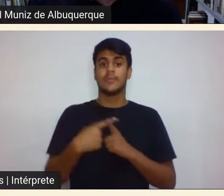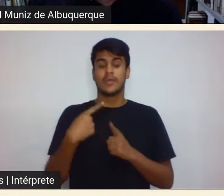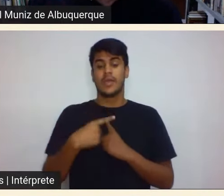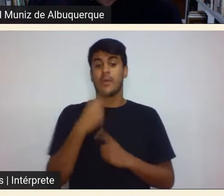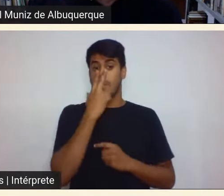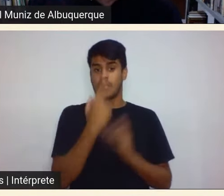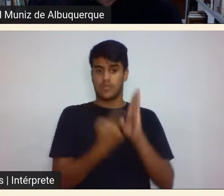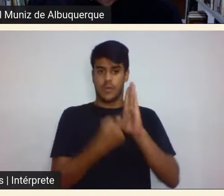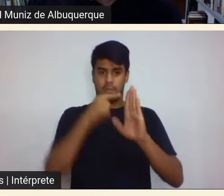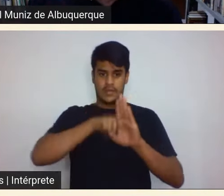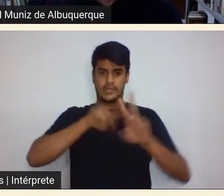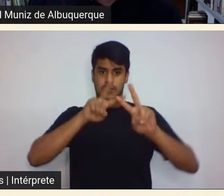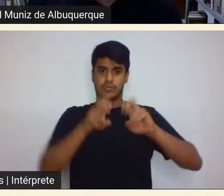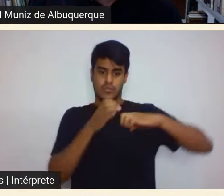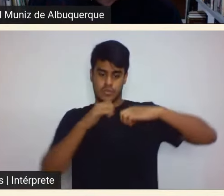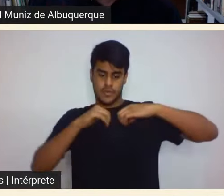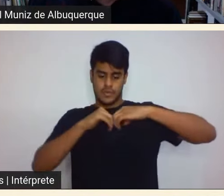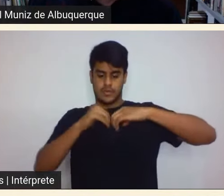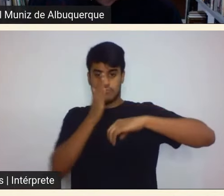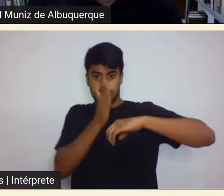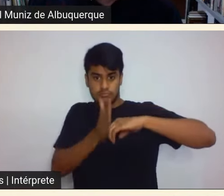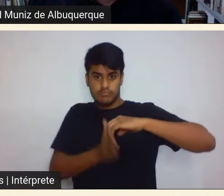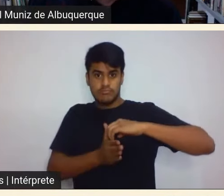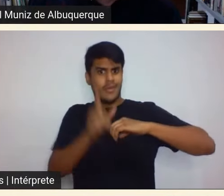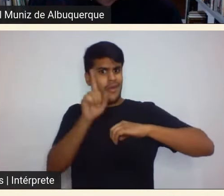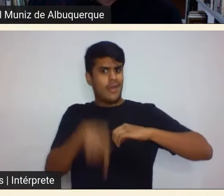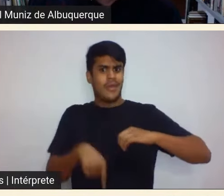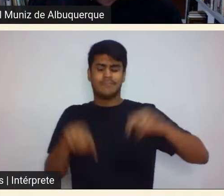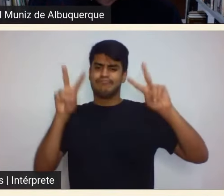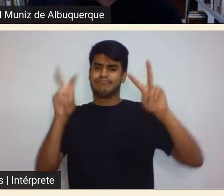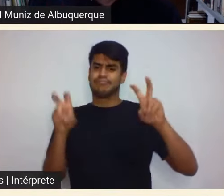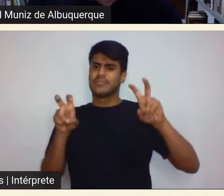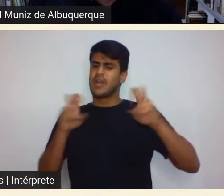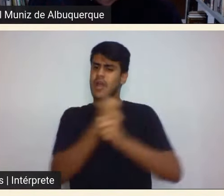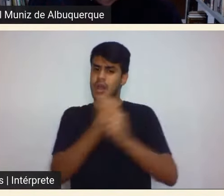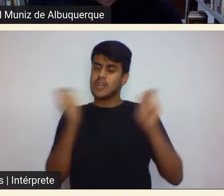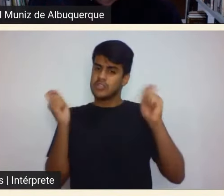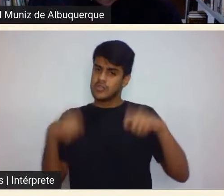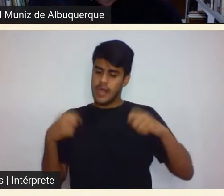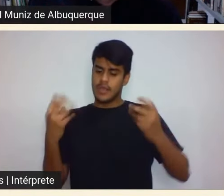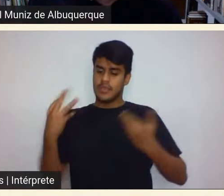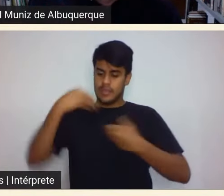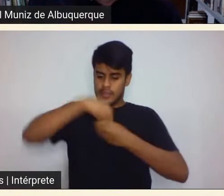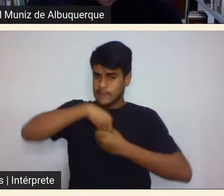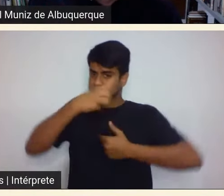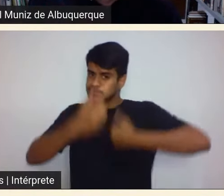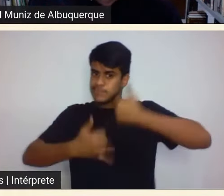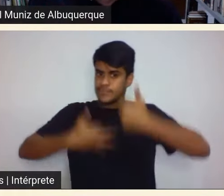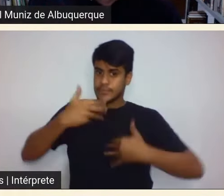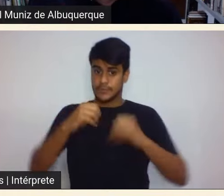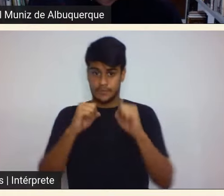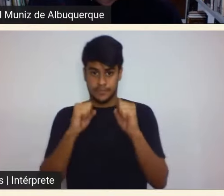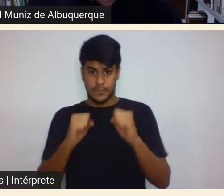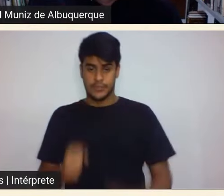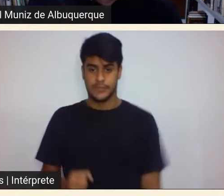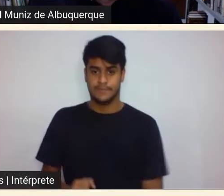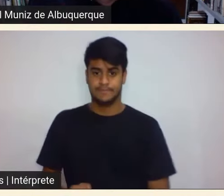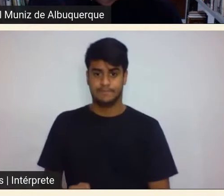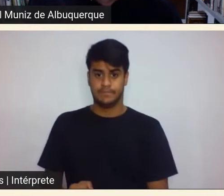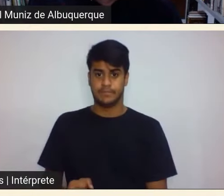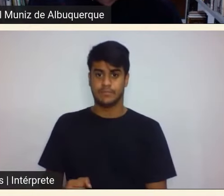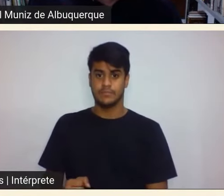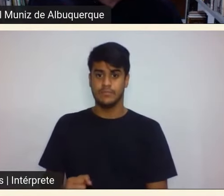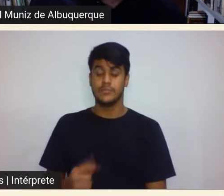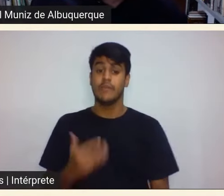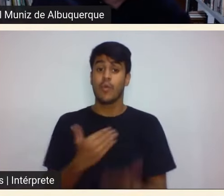fronteira vira um grande guarda-chuva para a gente se posicionar de forma mais complexa em relação a isso tudo, né? Eu vou abrir as